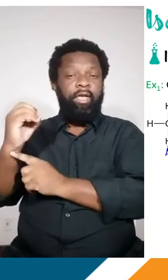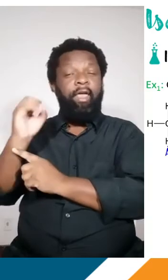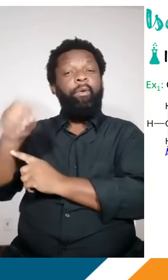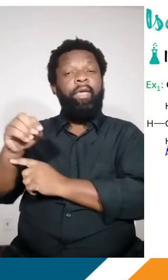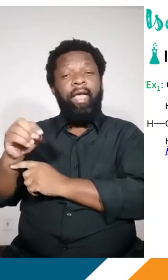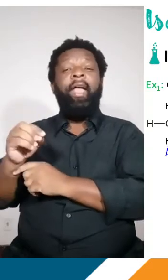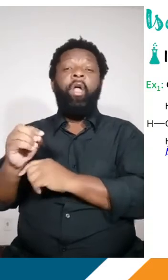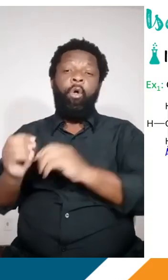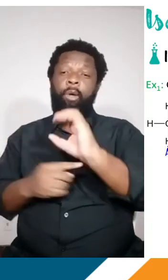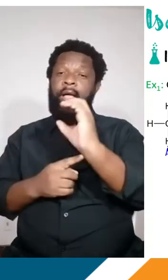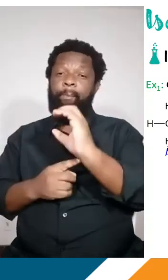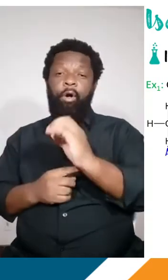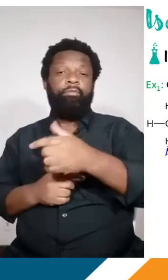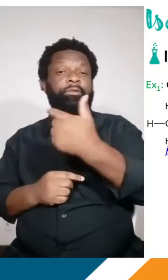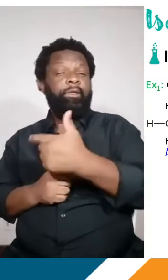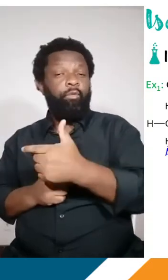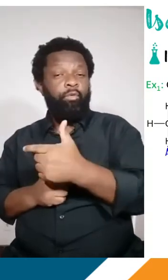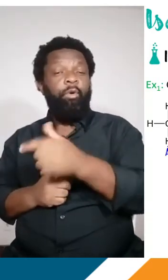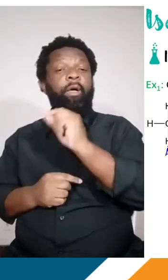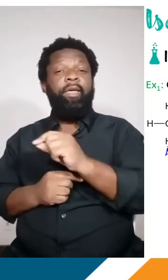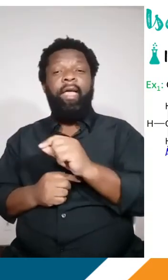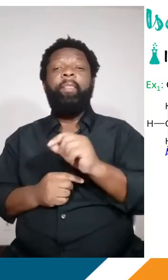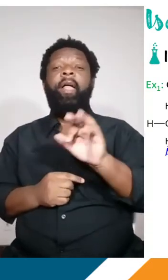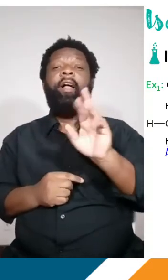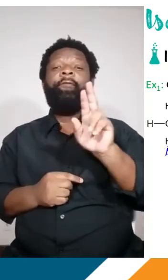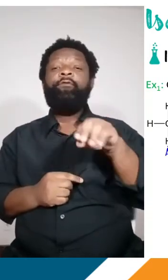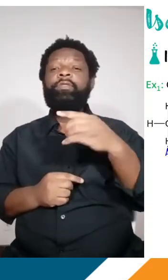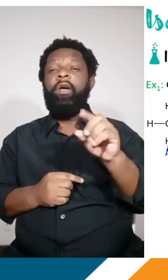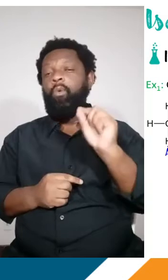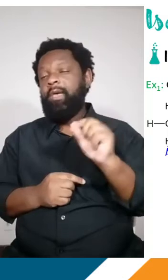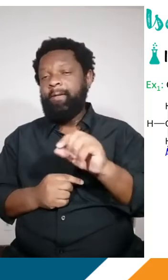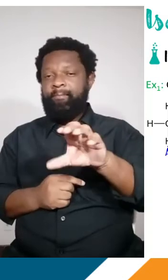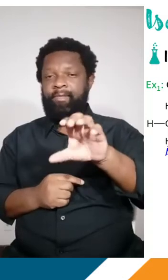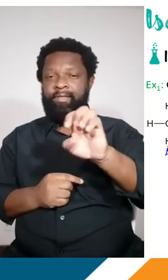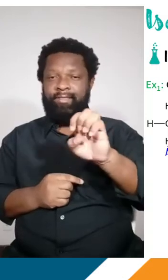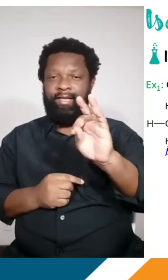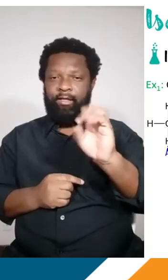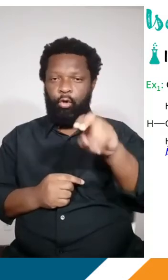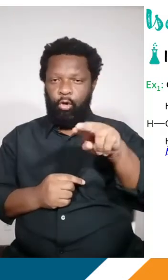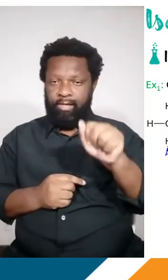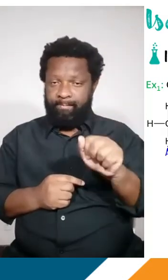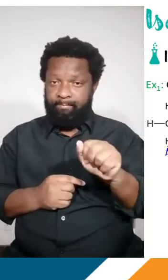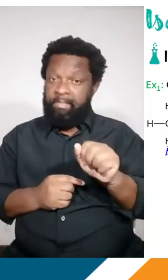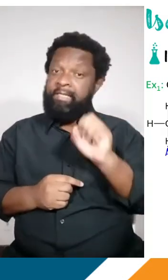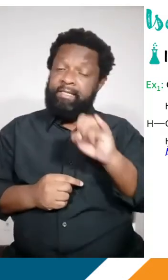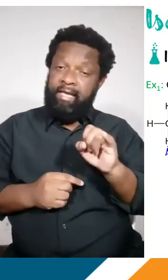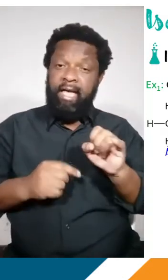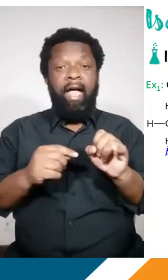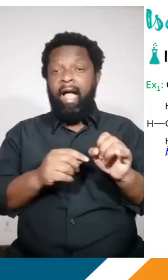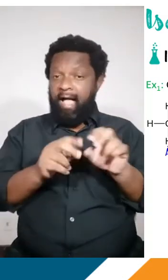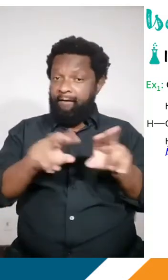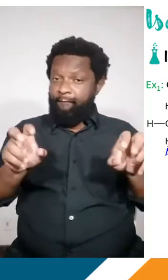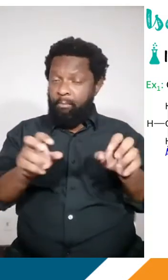um carbono secundário. Logo, essa é a função cetona. Se eles têm a mesma fórmula molecular e funções